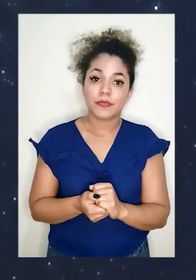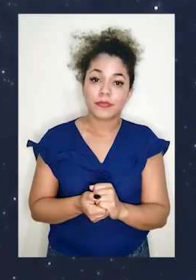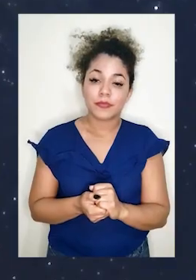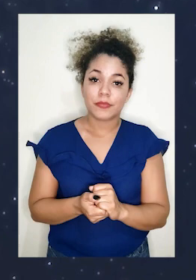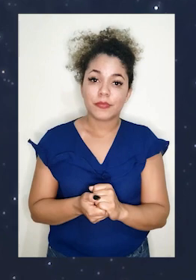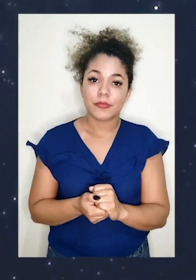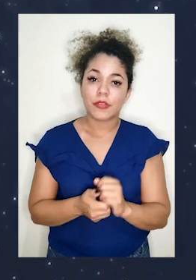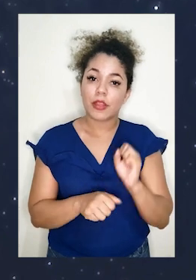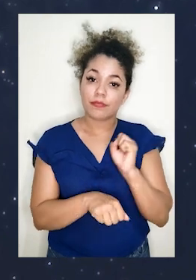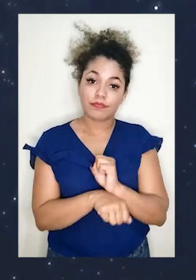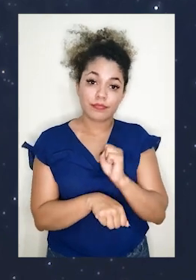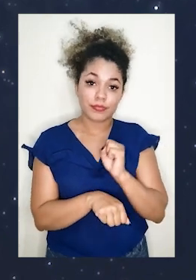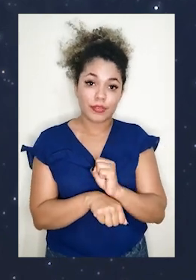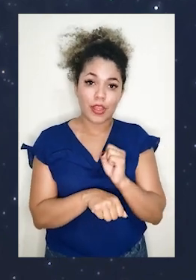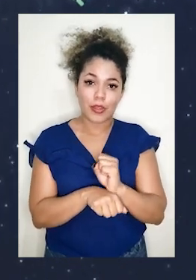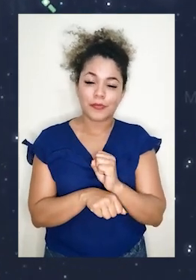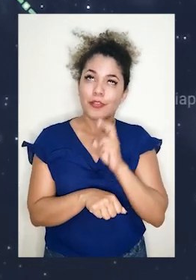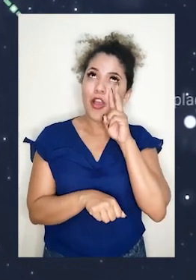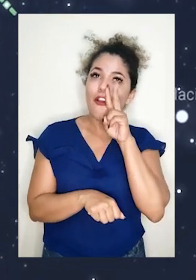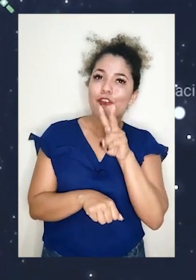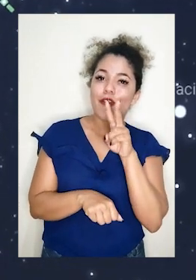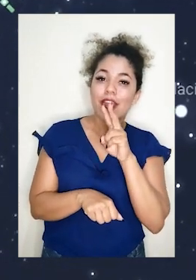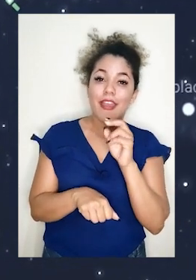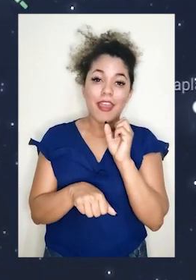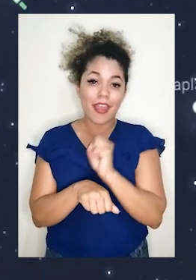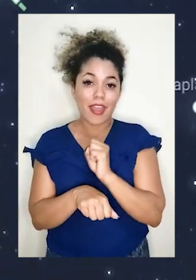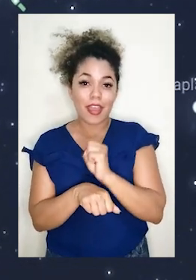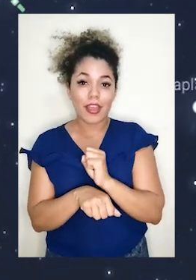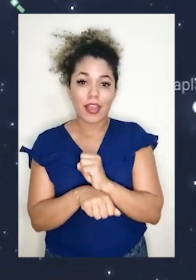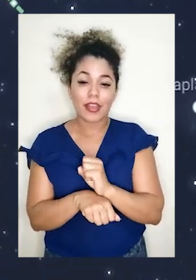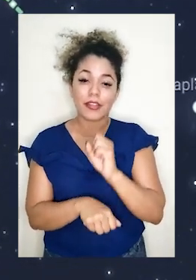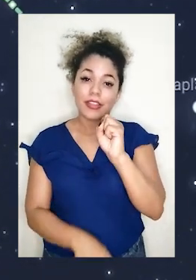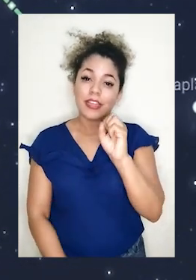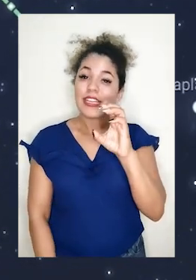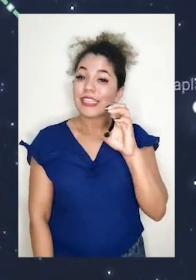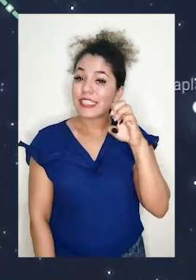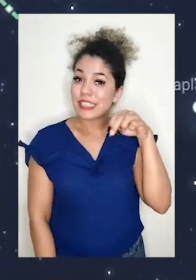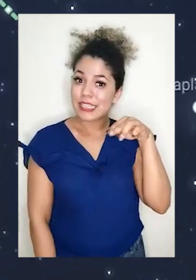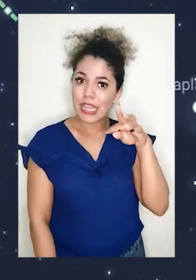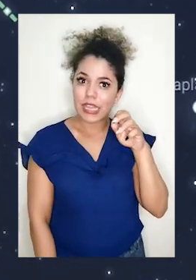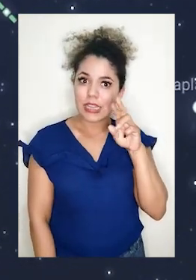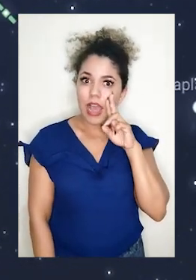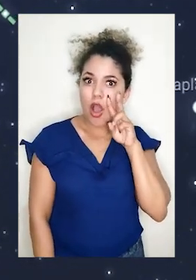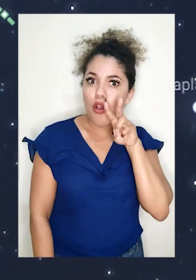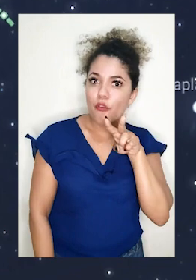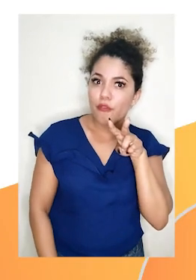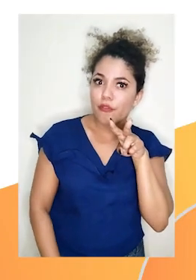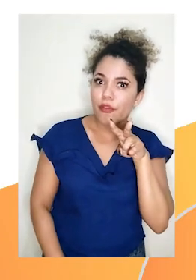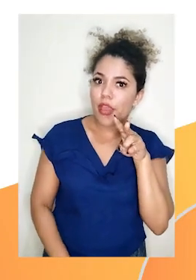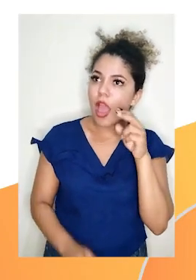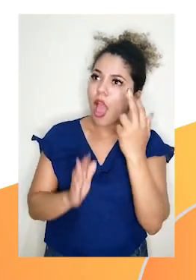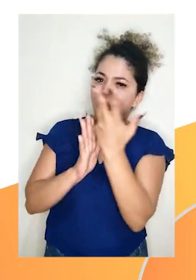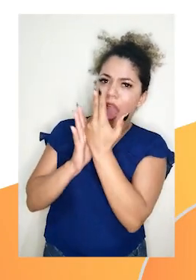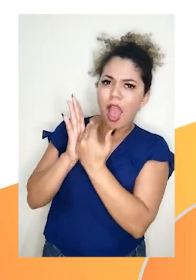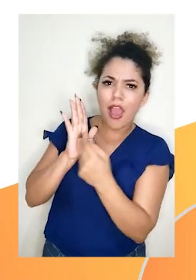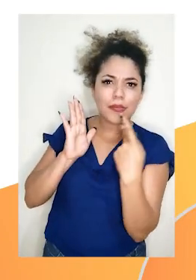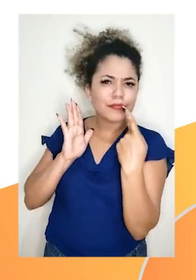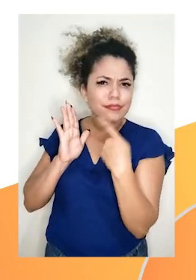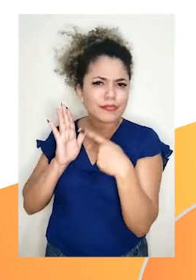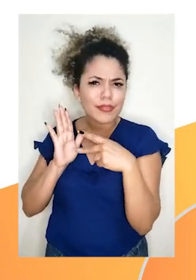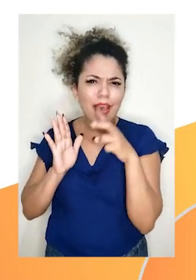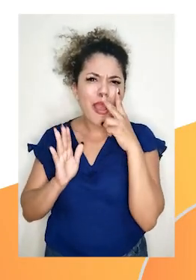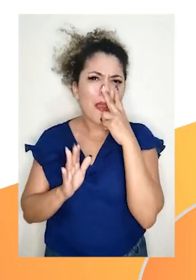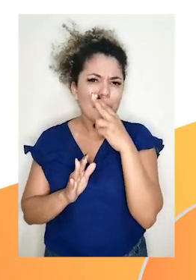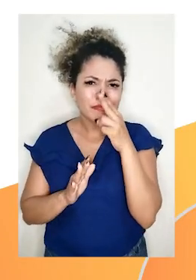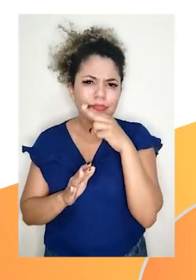Vamos explorar algumas constelações. Aqui nós temos a constelação de Centauro. Olha a característica de uma imagem de um centauro